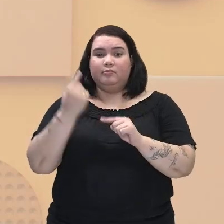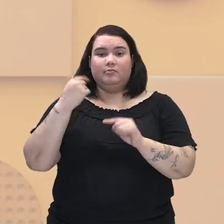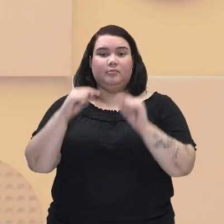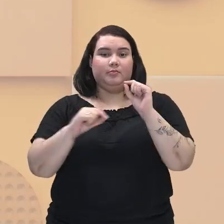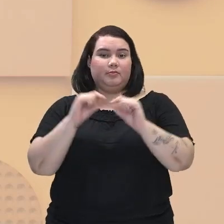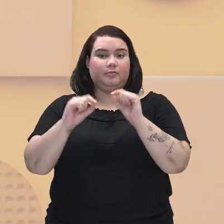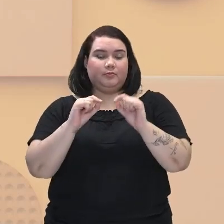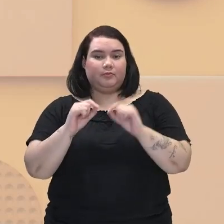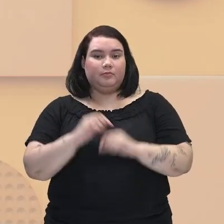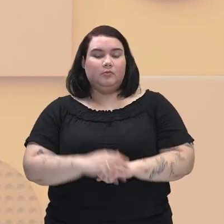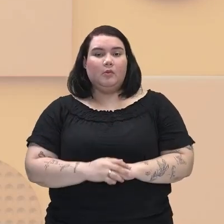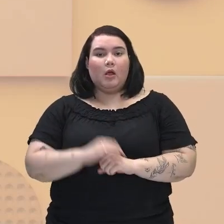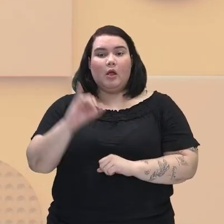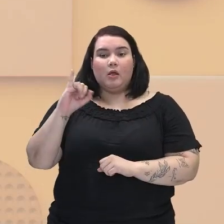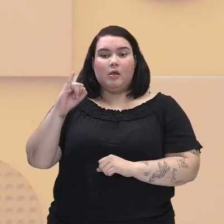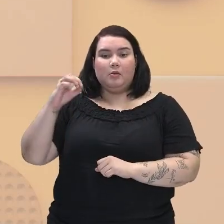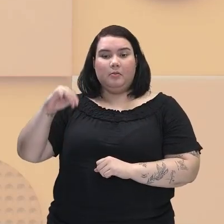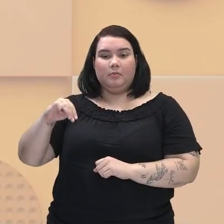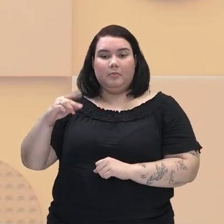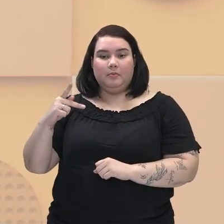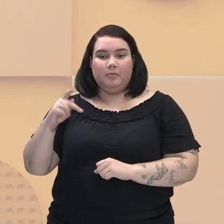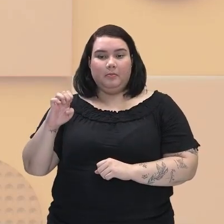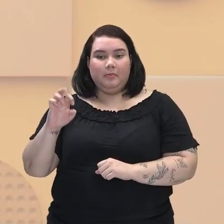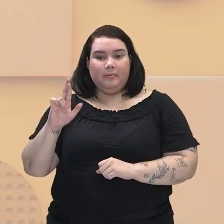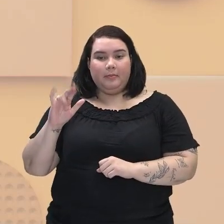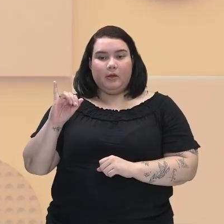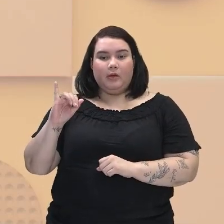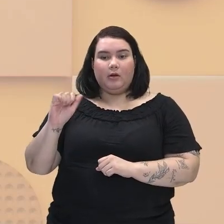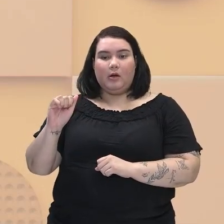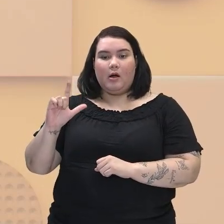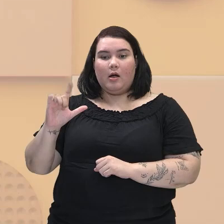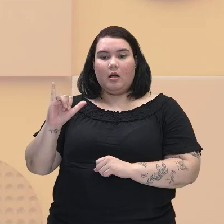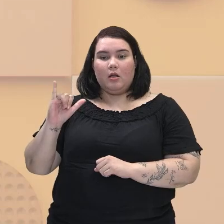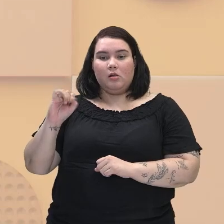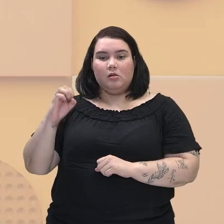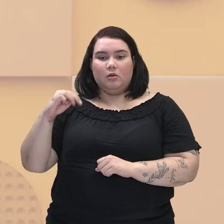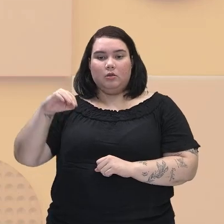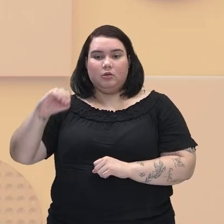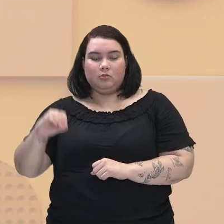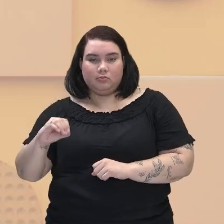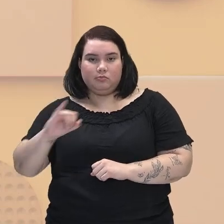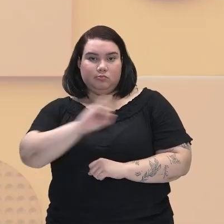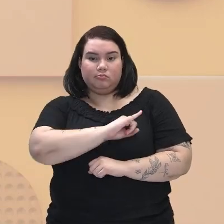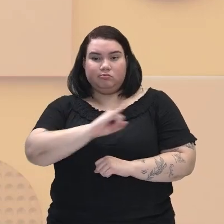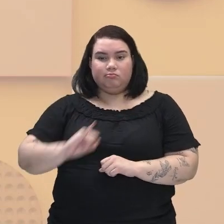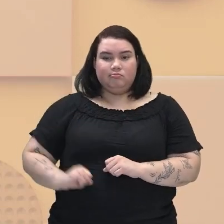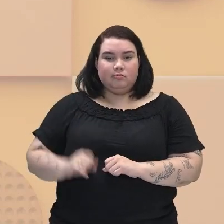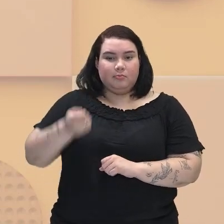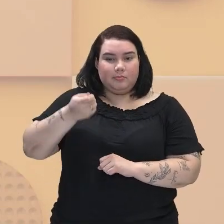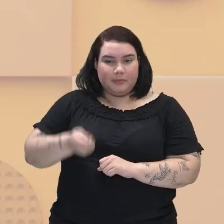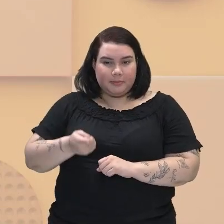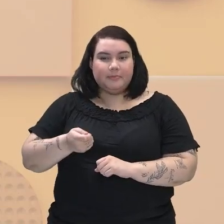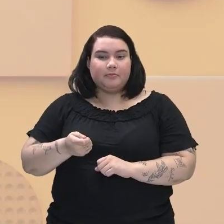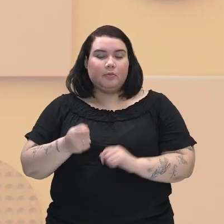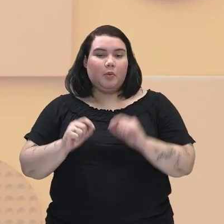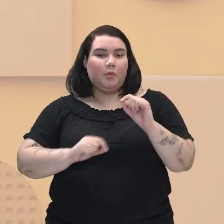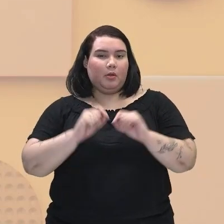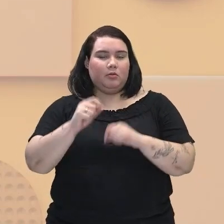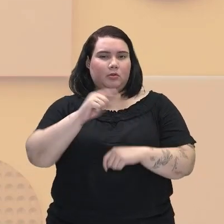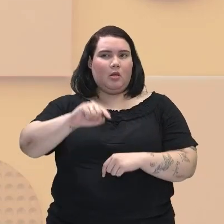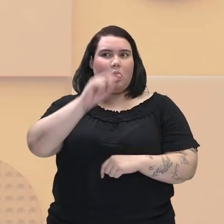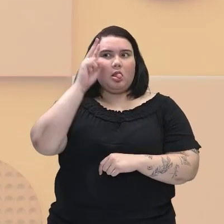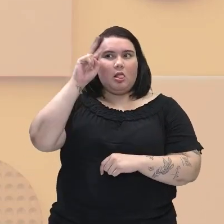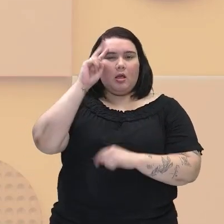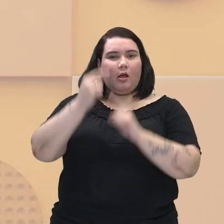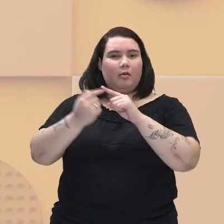o imperialismo. Você vai recordar aí a respeito, né, principalmente das